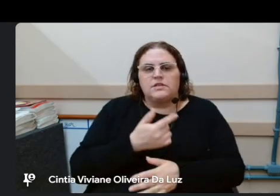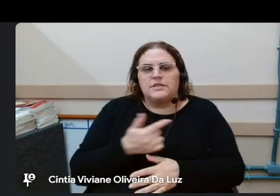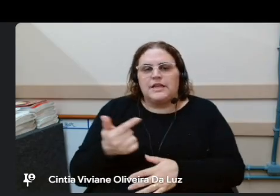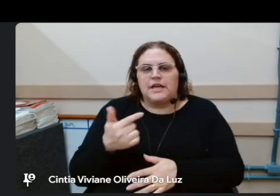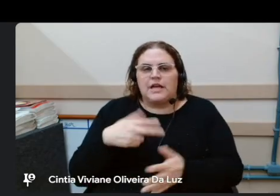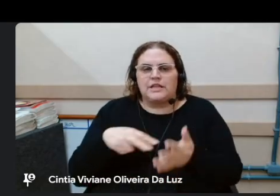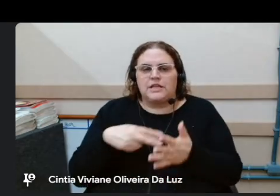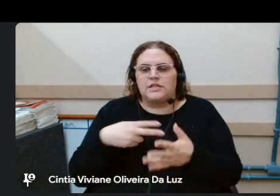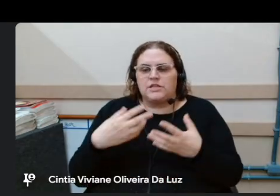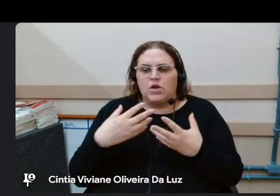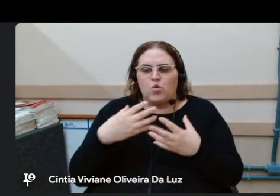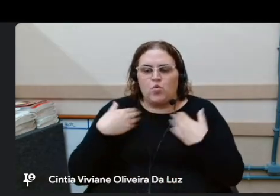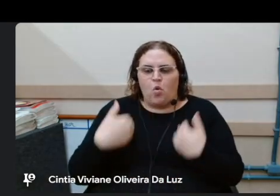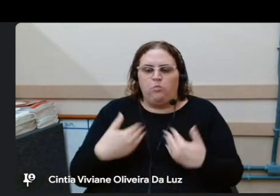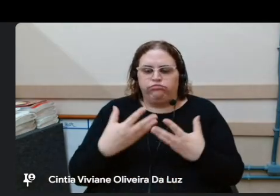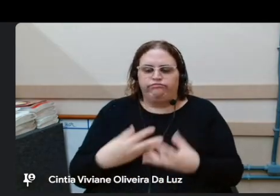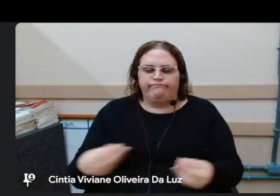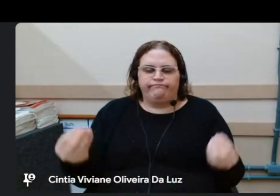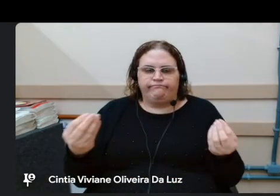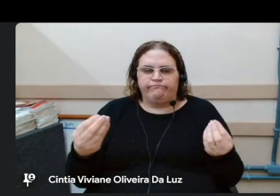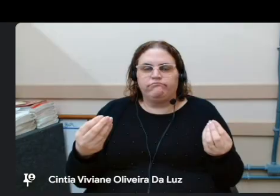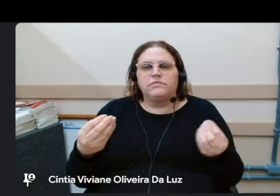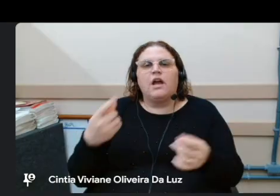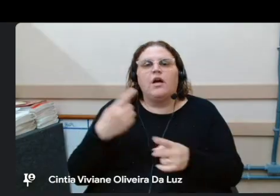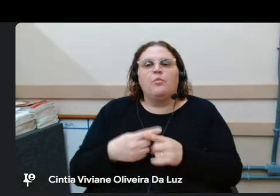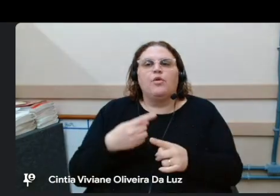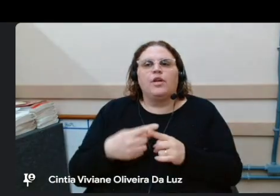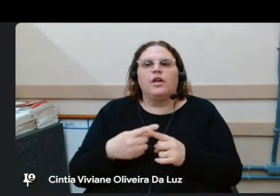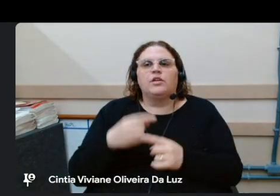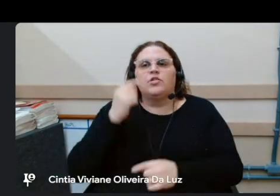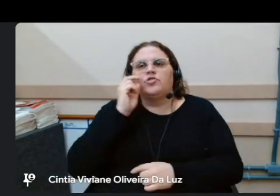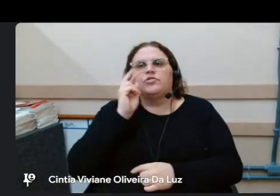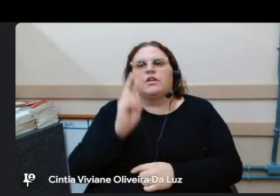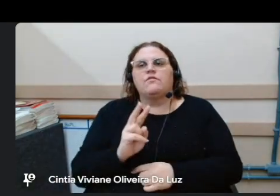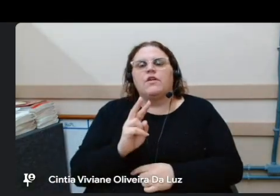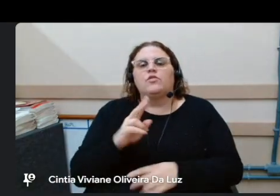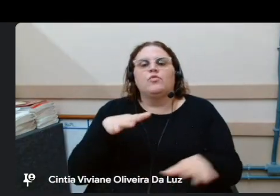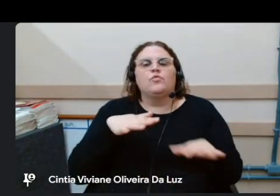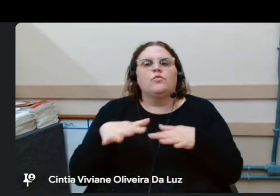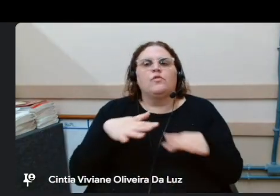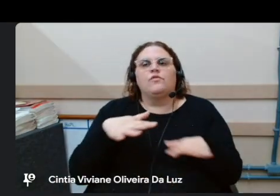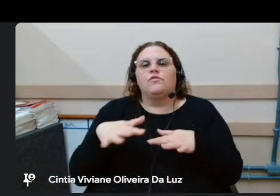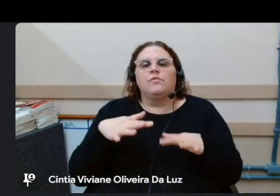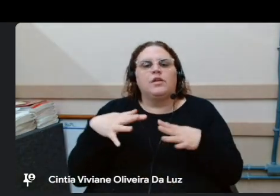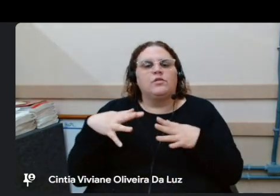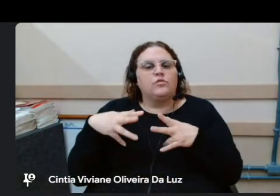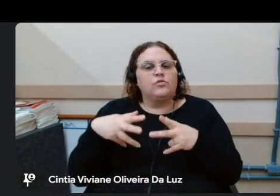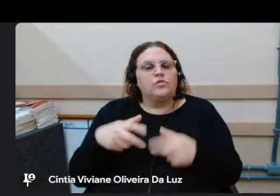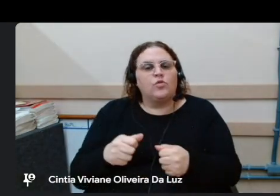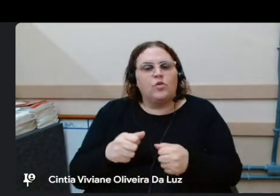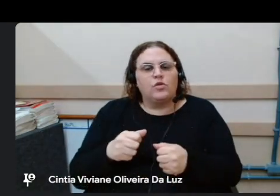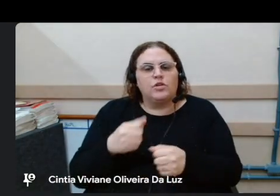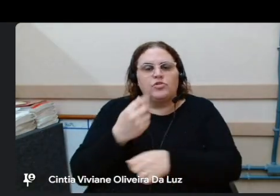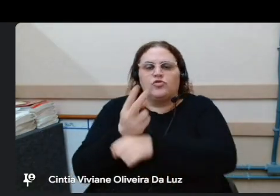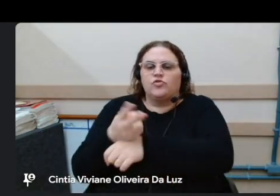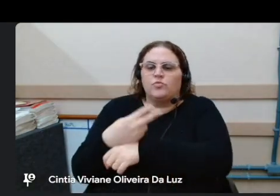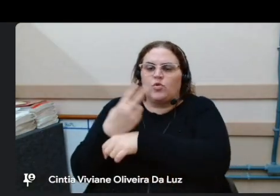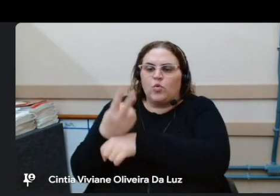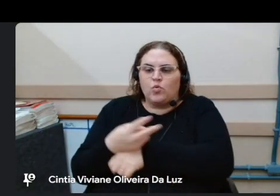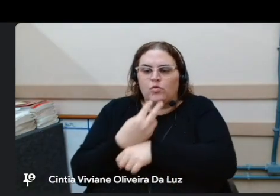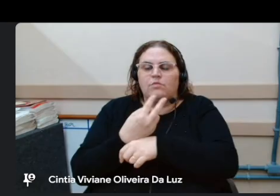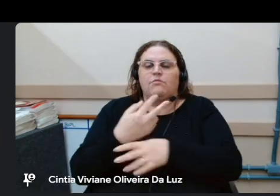um texto que se chama sem a dança o corpo sucumbe porque a gente tem visto um movimento